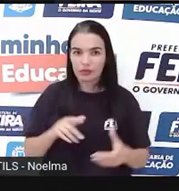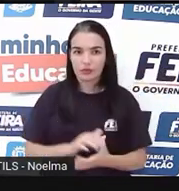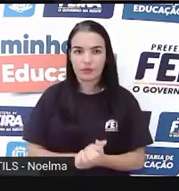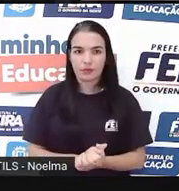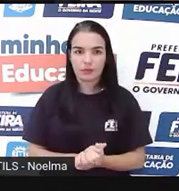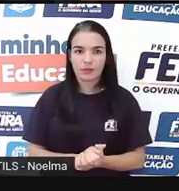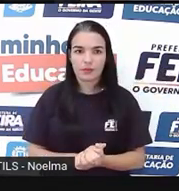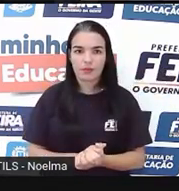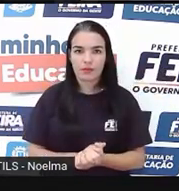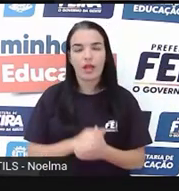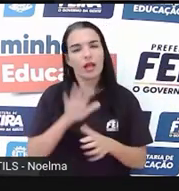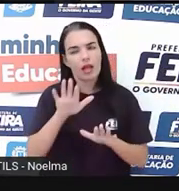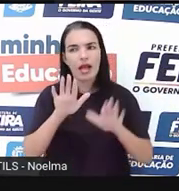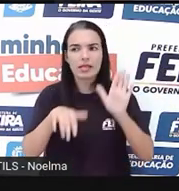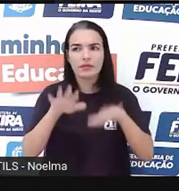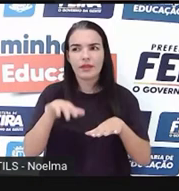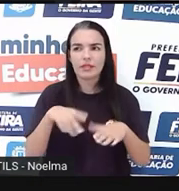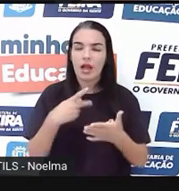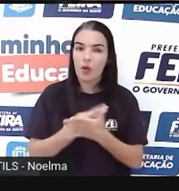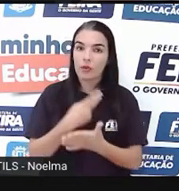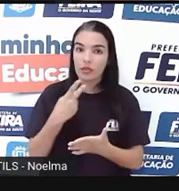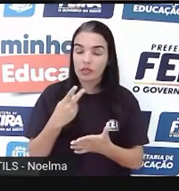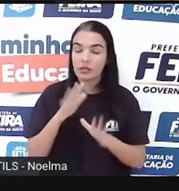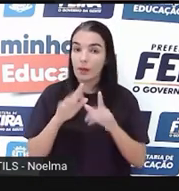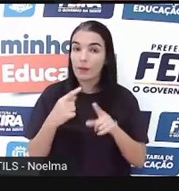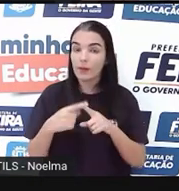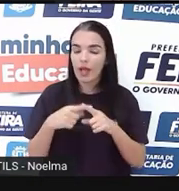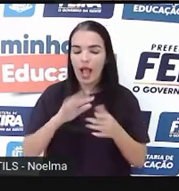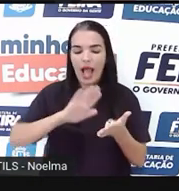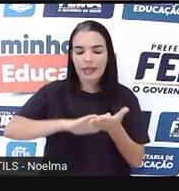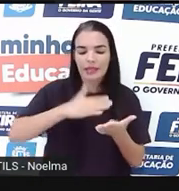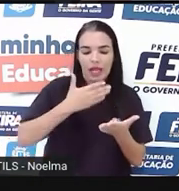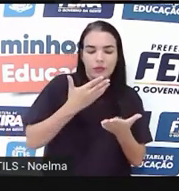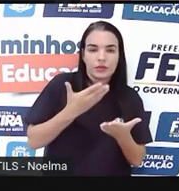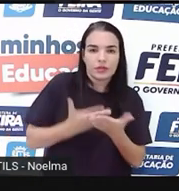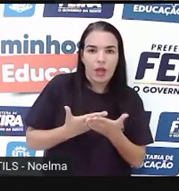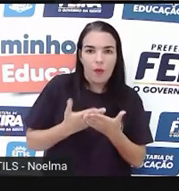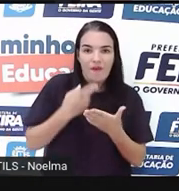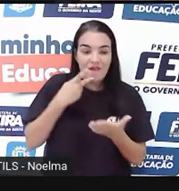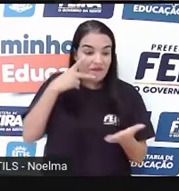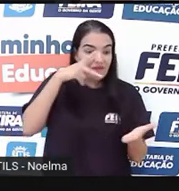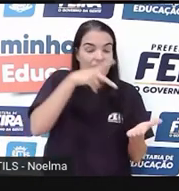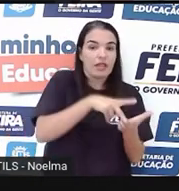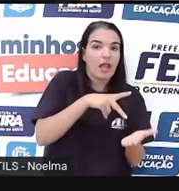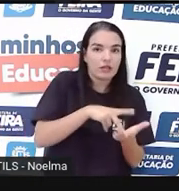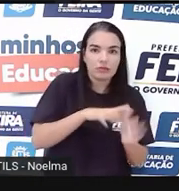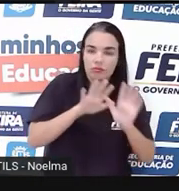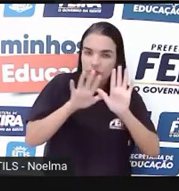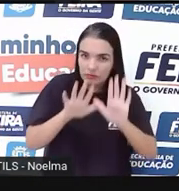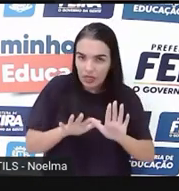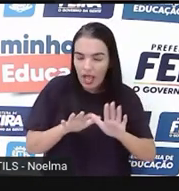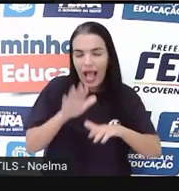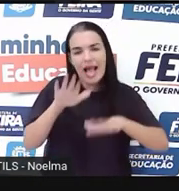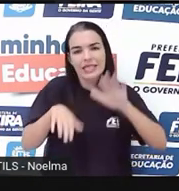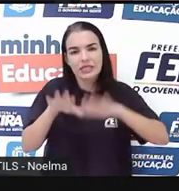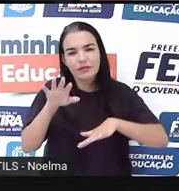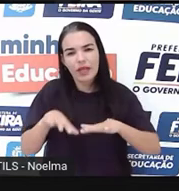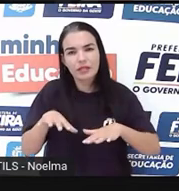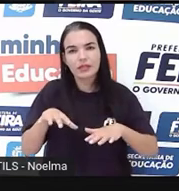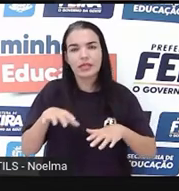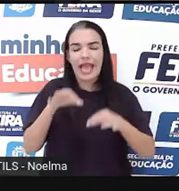E isso acontece às vezes, nem sempre a tradução, ela é literal. Ou seja, nem sempre ela